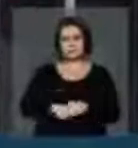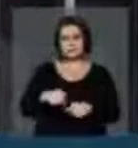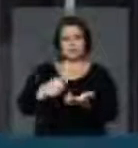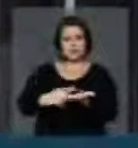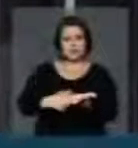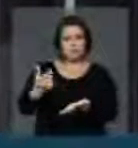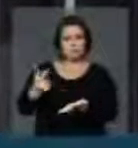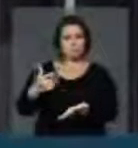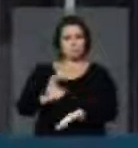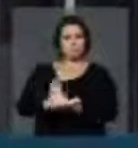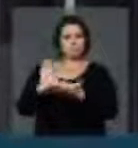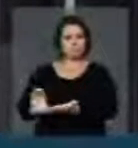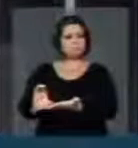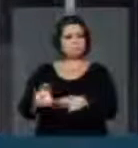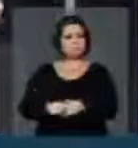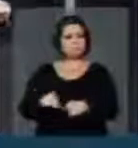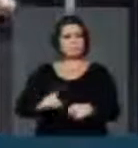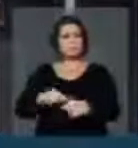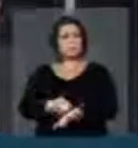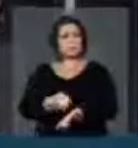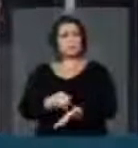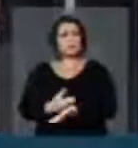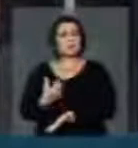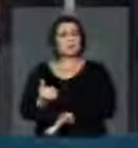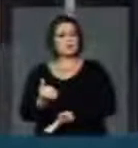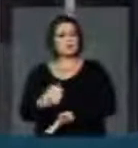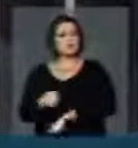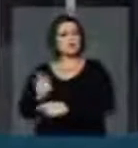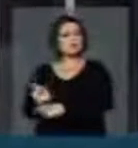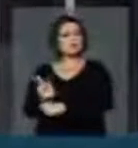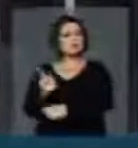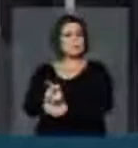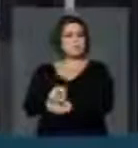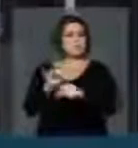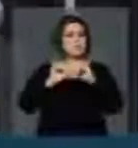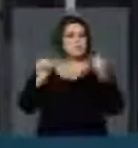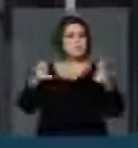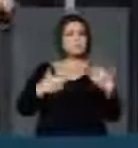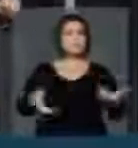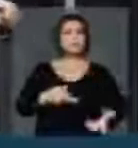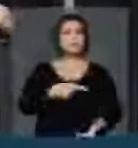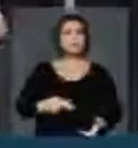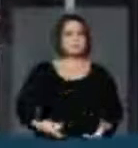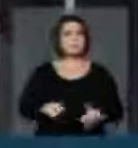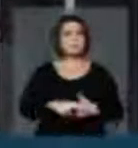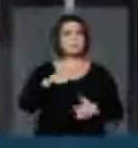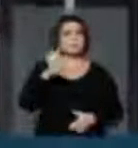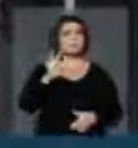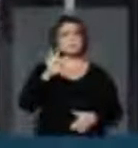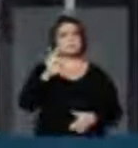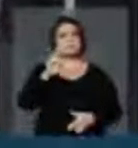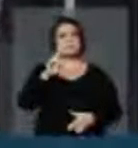agente do Tribunal de Contas lá pressionando, pegando dinheiro para a campanha. E o presidente do Tribunal de Contas, em